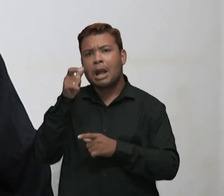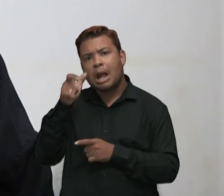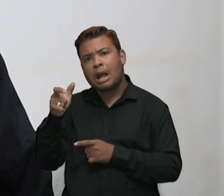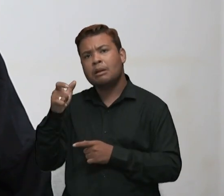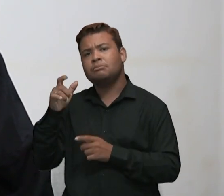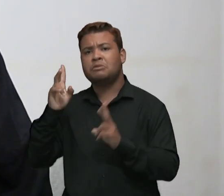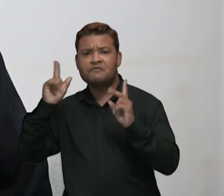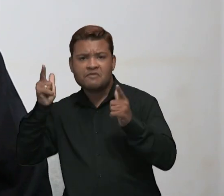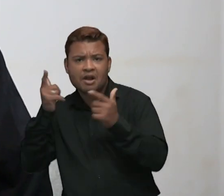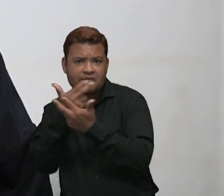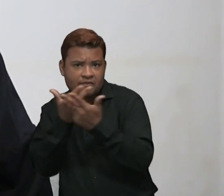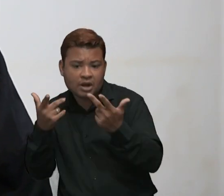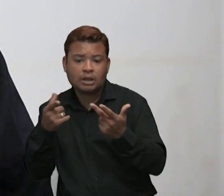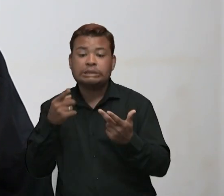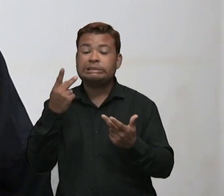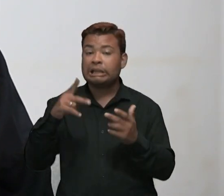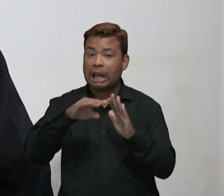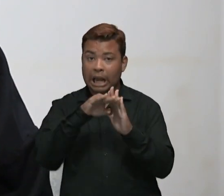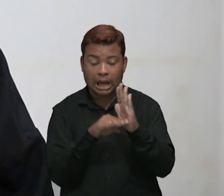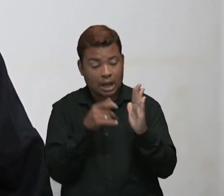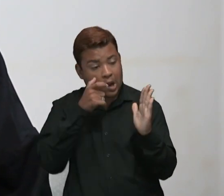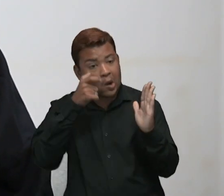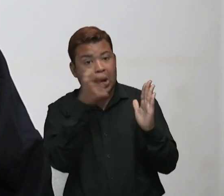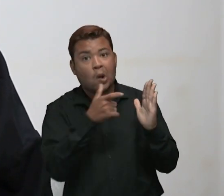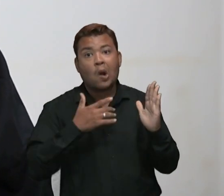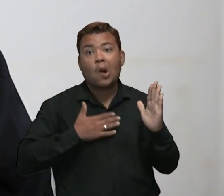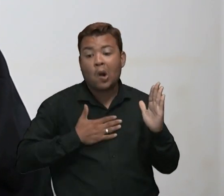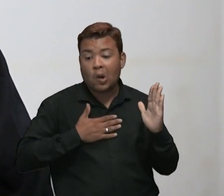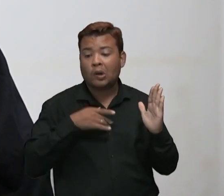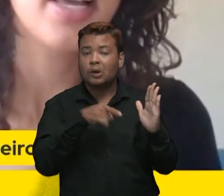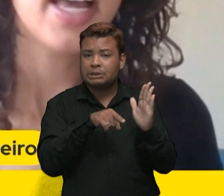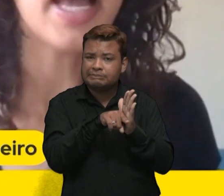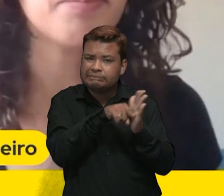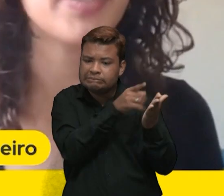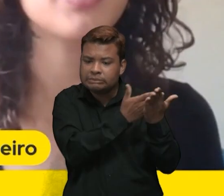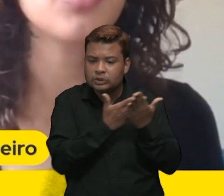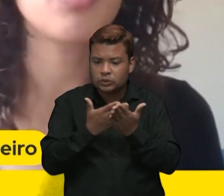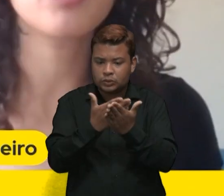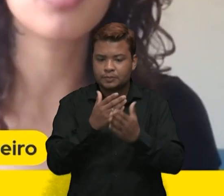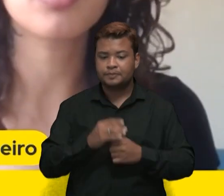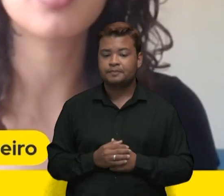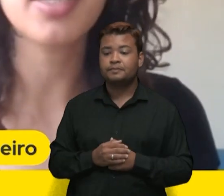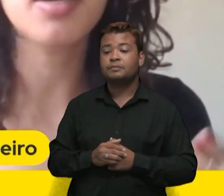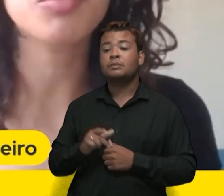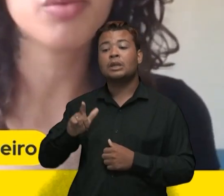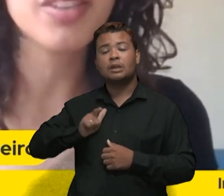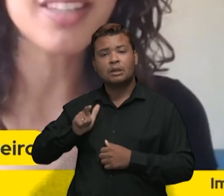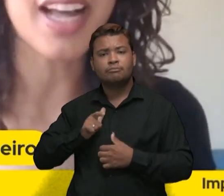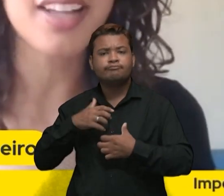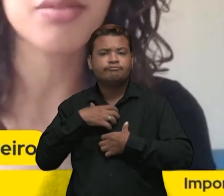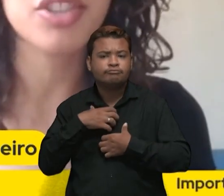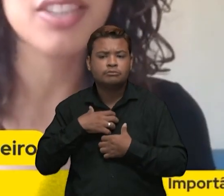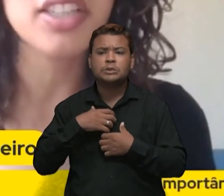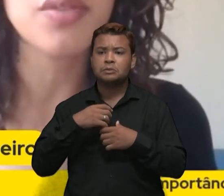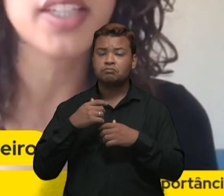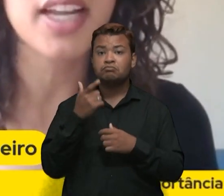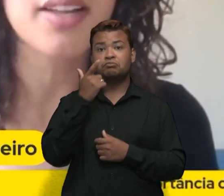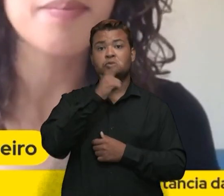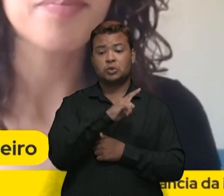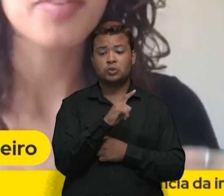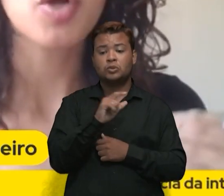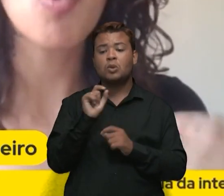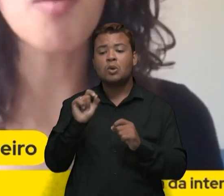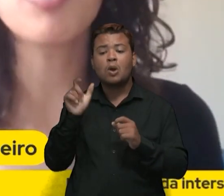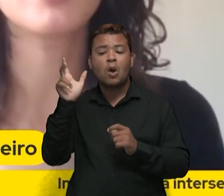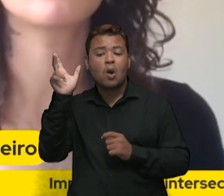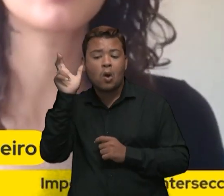também fazem parte da lista de interesses da pesquisadora. Uma forma bem prática que ela encontrou para